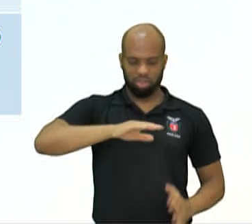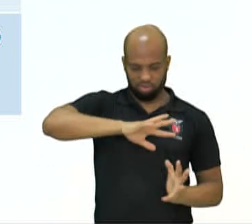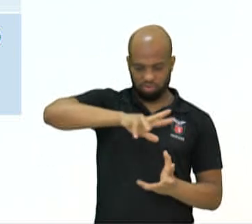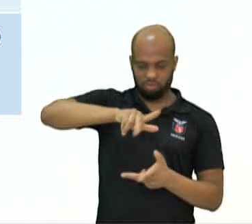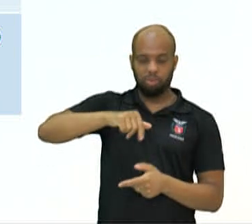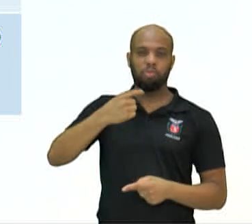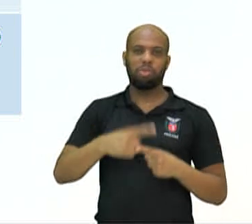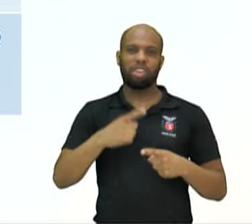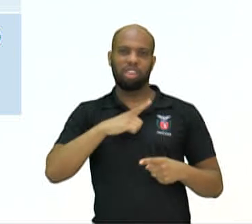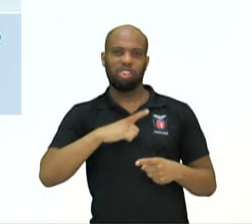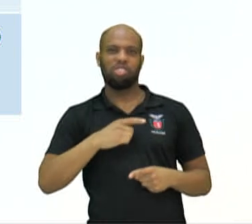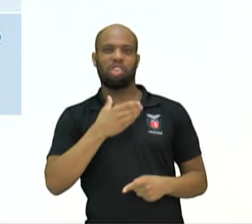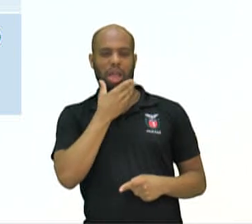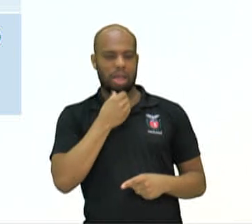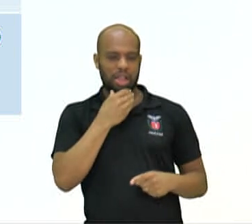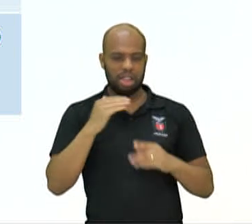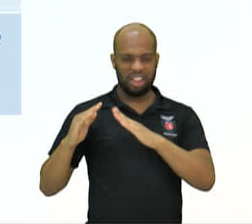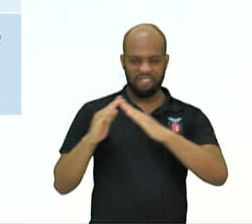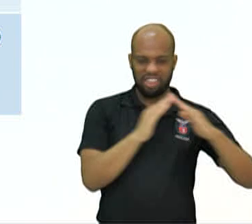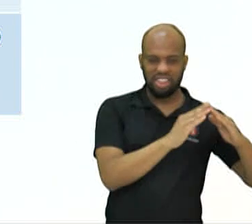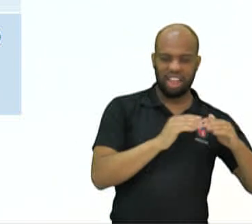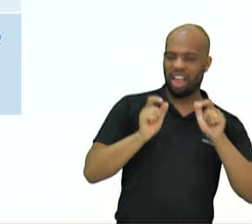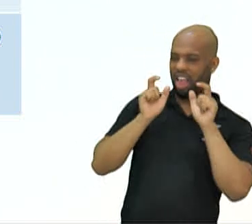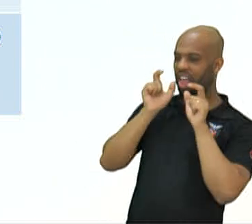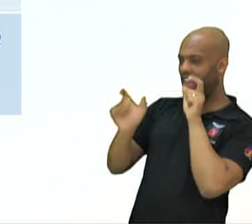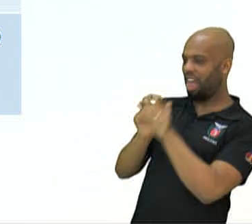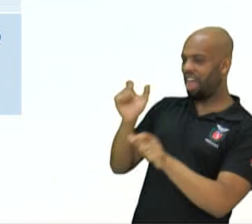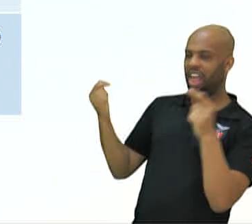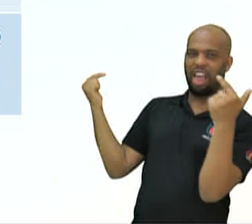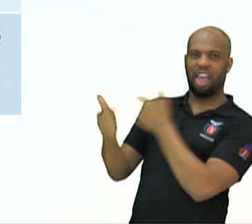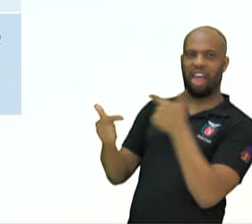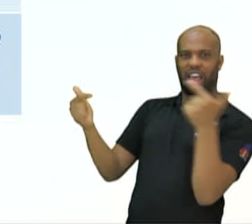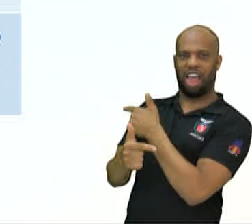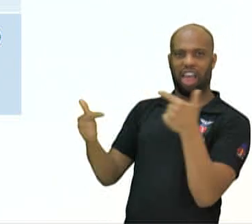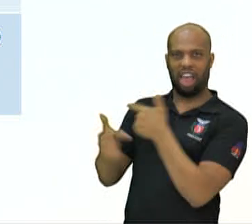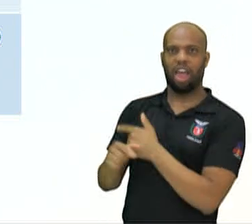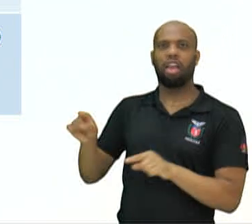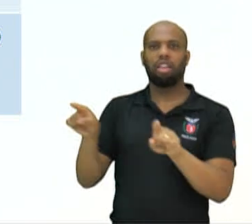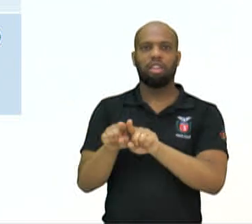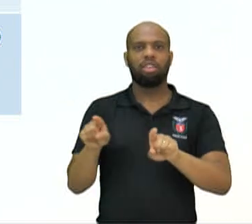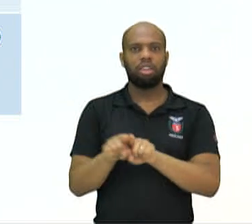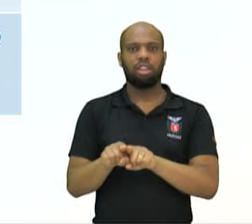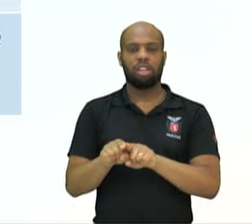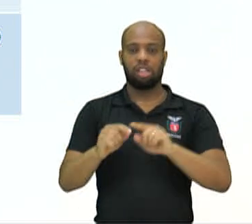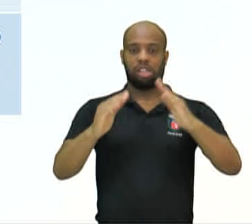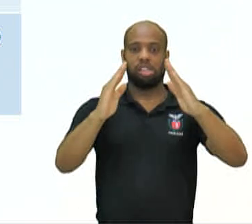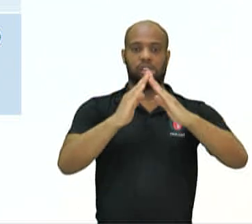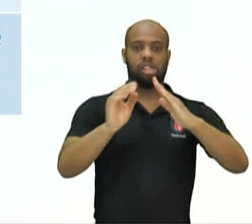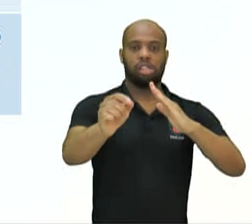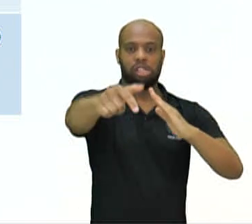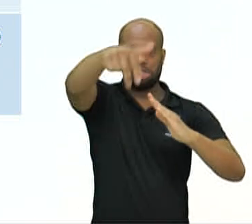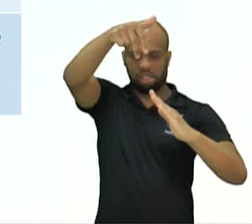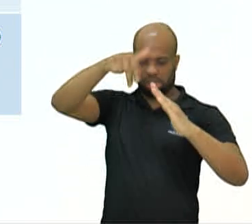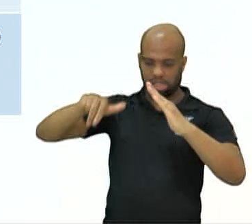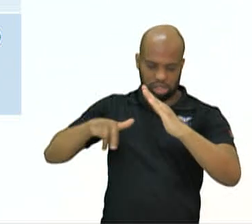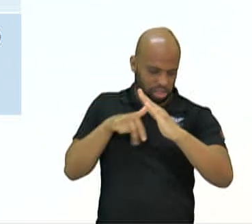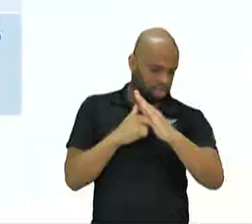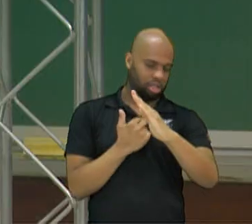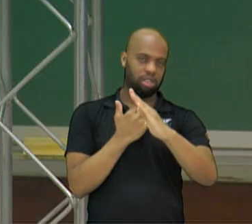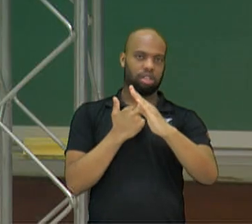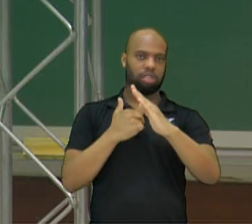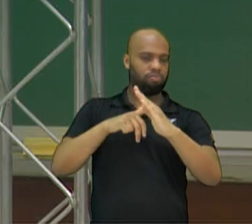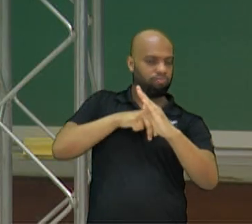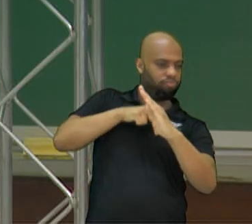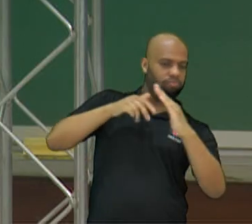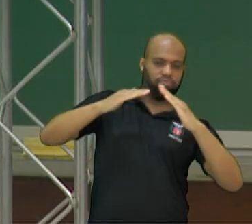os meninos ali da vizinhança que atormentava ele, e logo ele sai do quintal da sua casa, ele